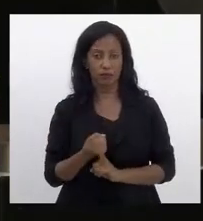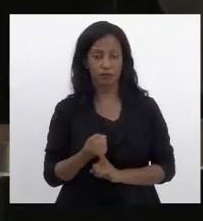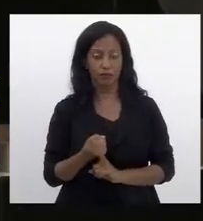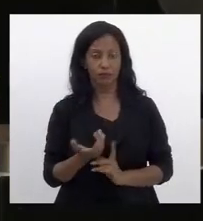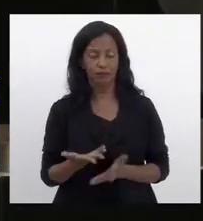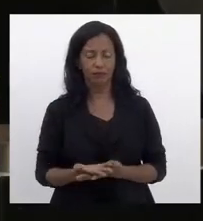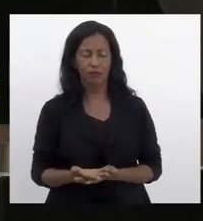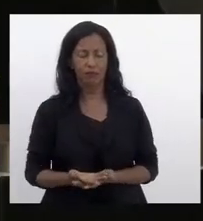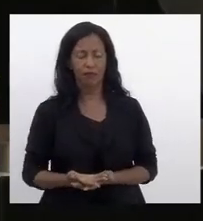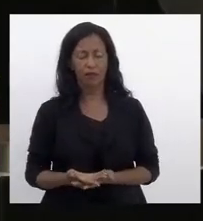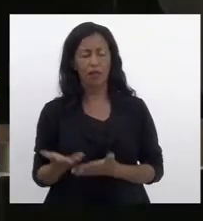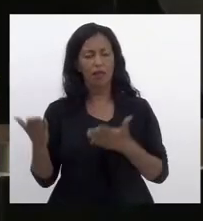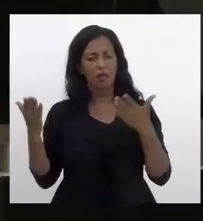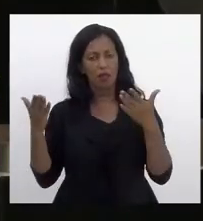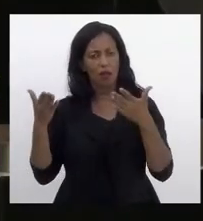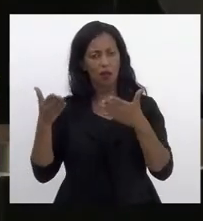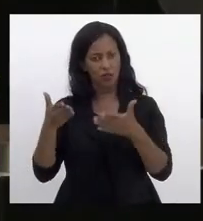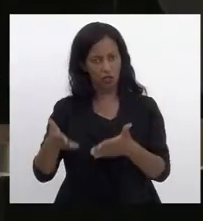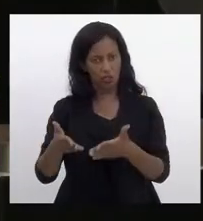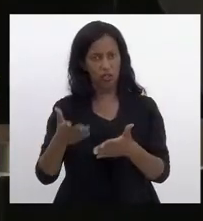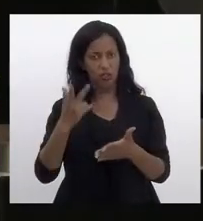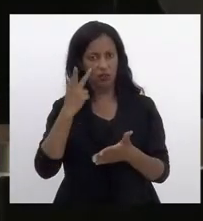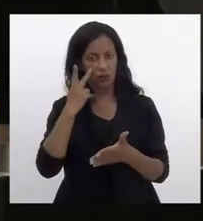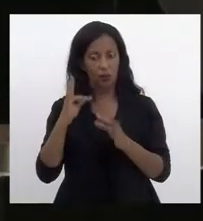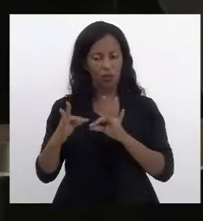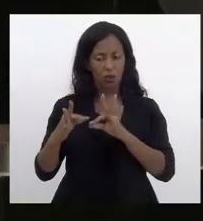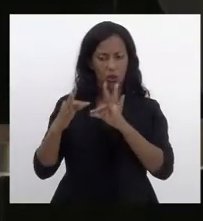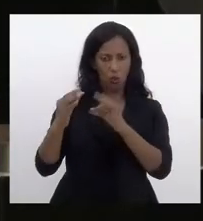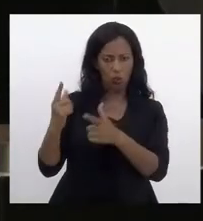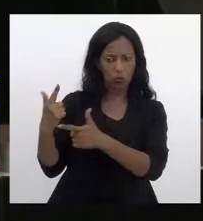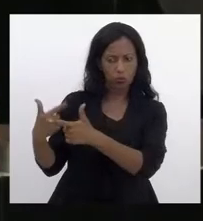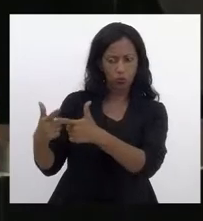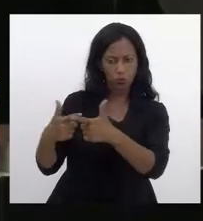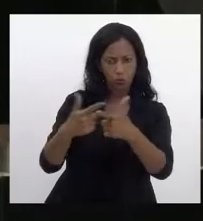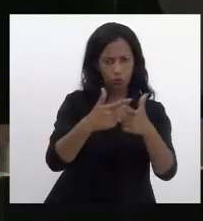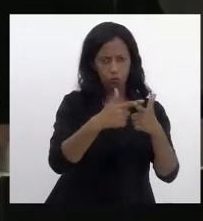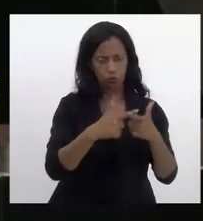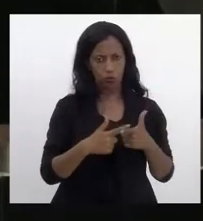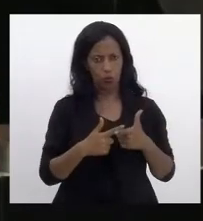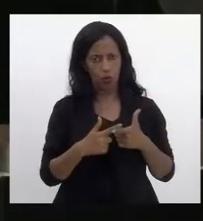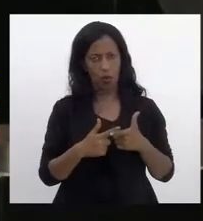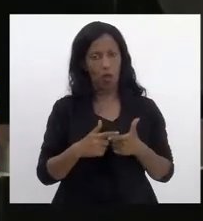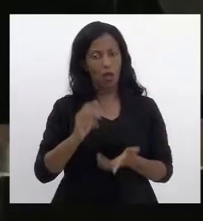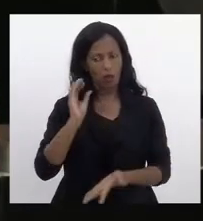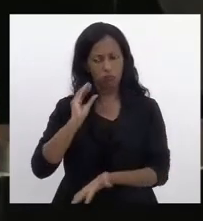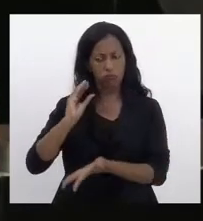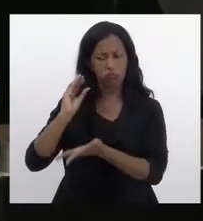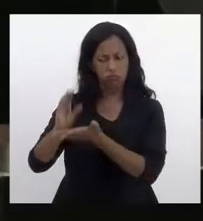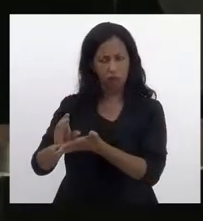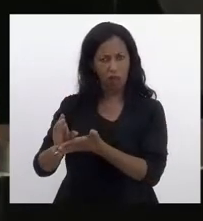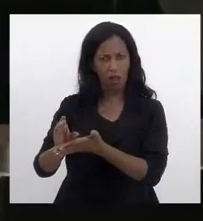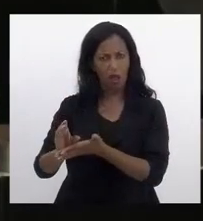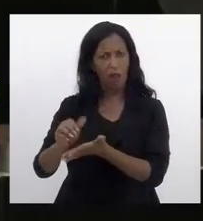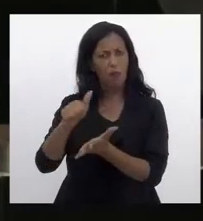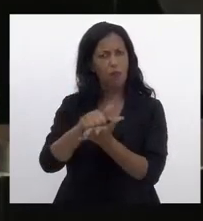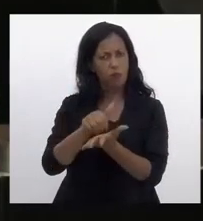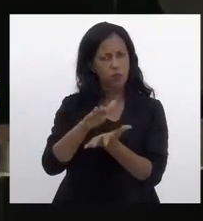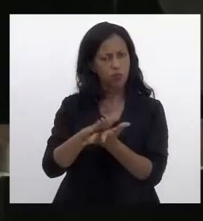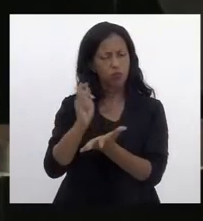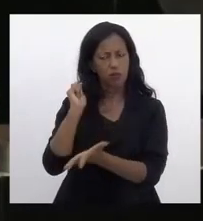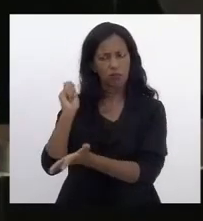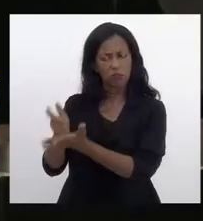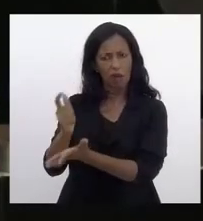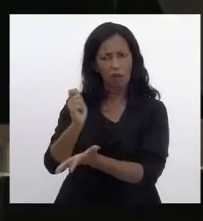gente excetuou em todos os casos o caráter indenizatório e determinando que